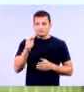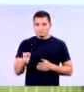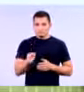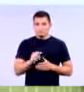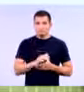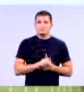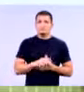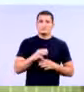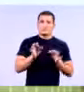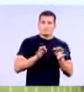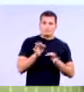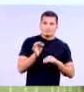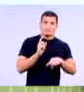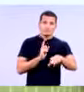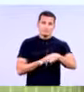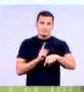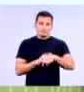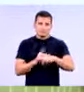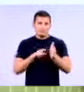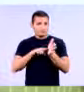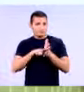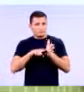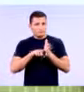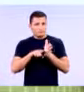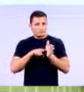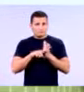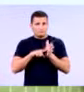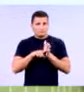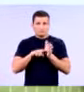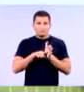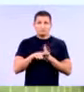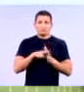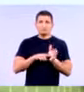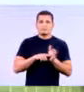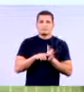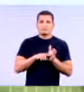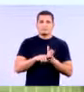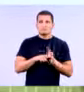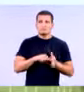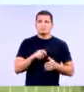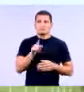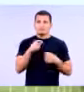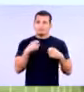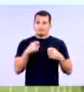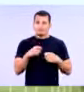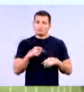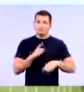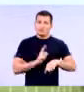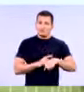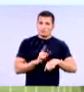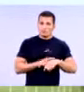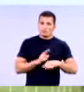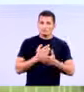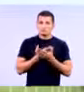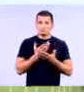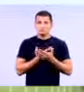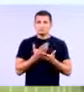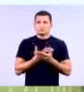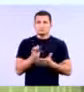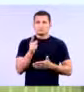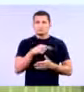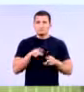tempo, pesquisar, na verdade, você cuidar, ter um momento para estudo, você também tem